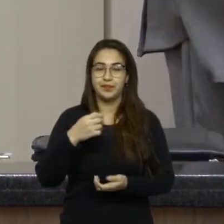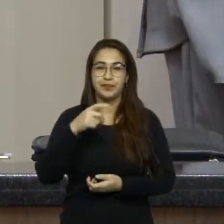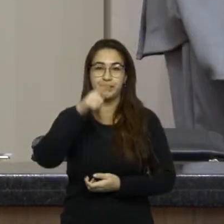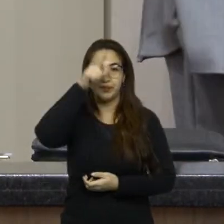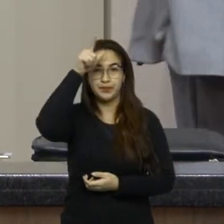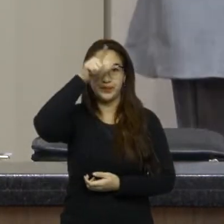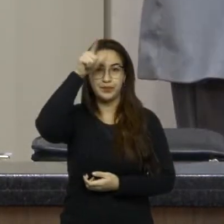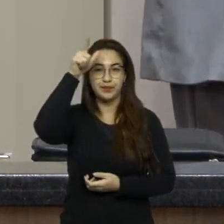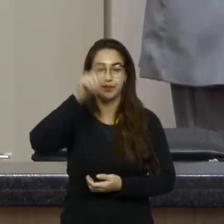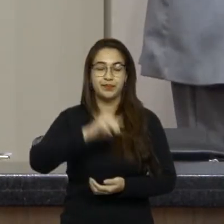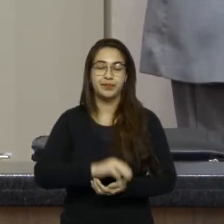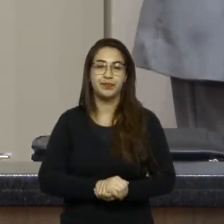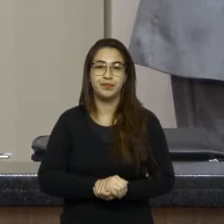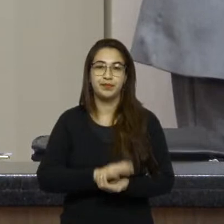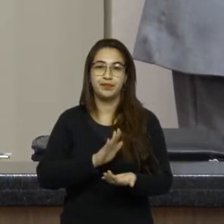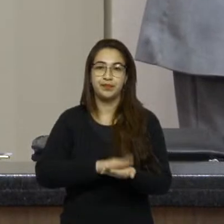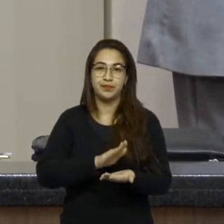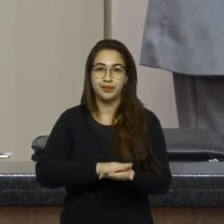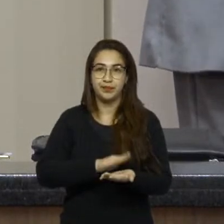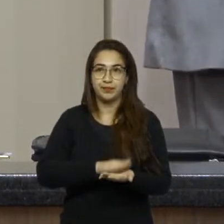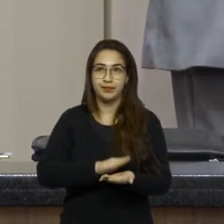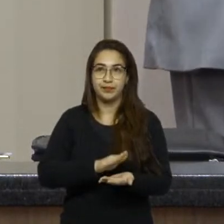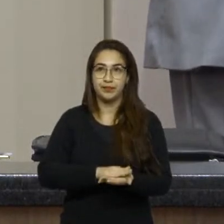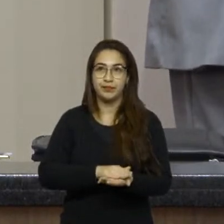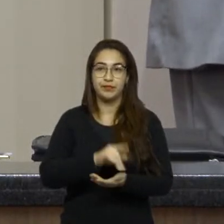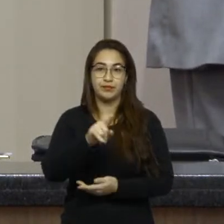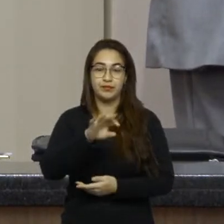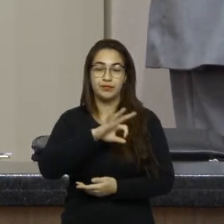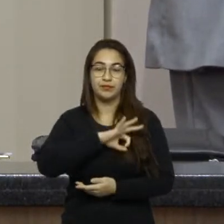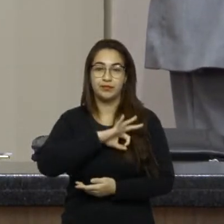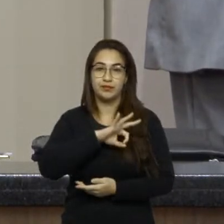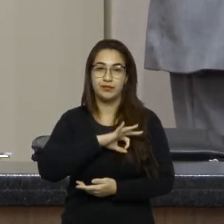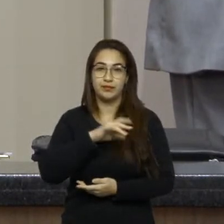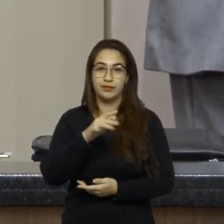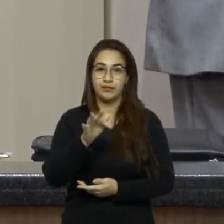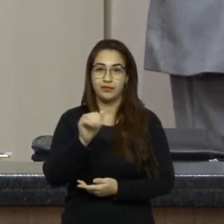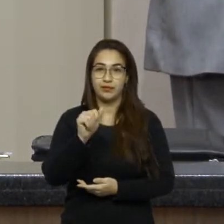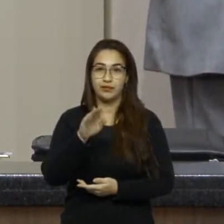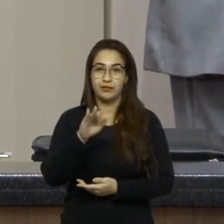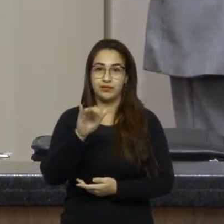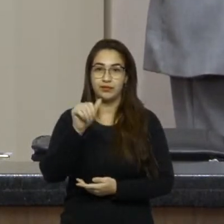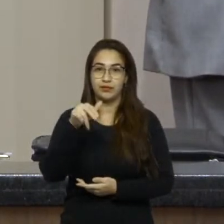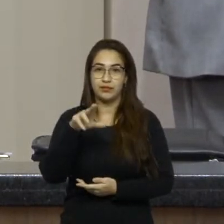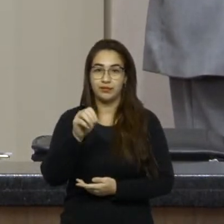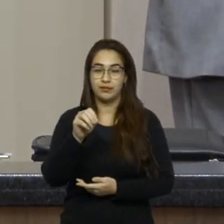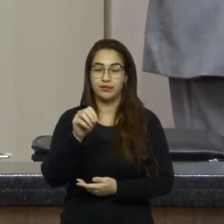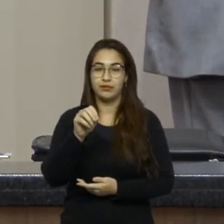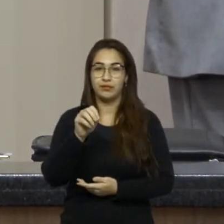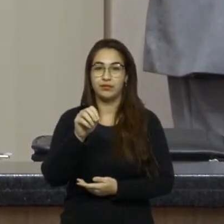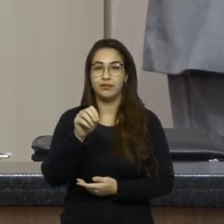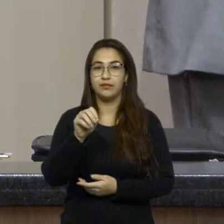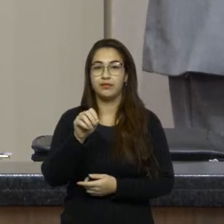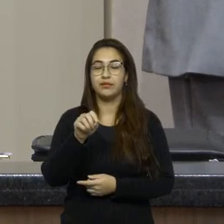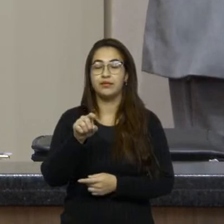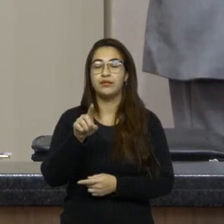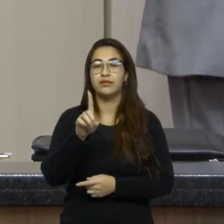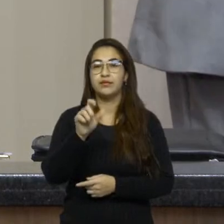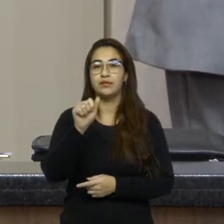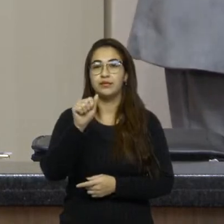Lima, parabenizando os militares Fabiano Henrique Alves da Silva e